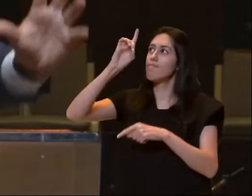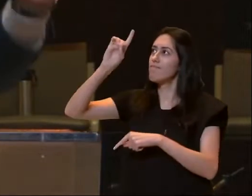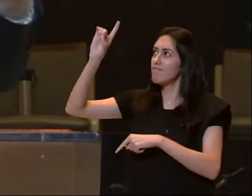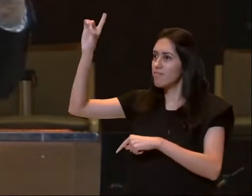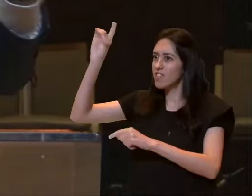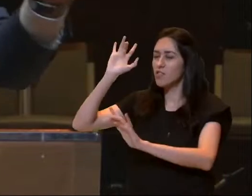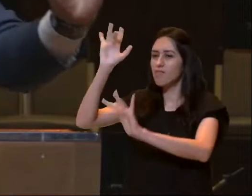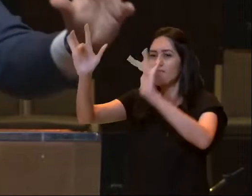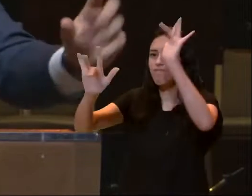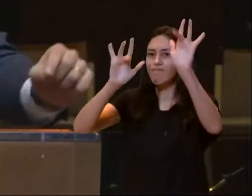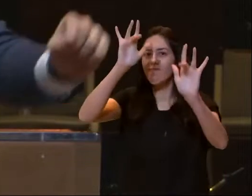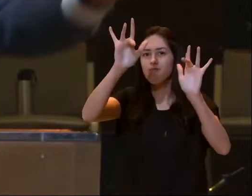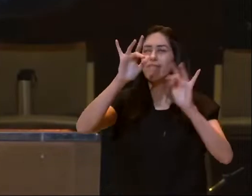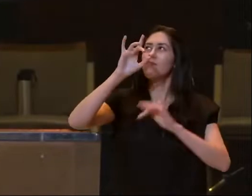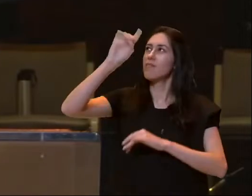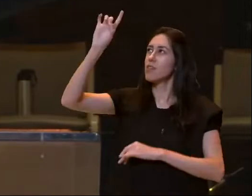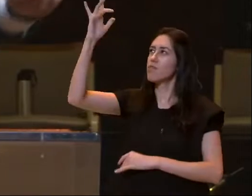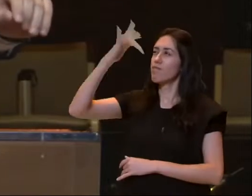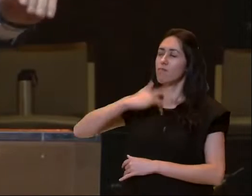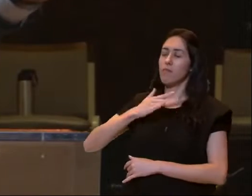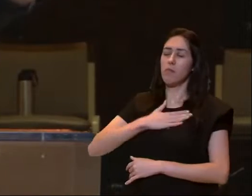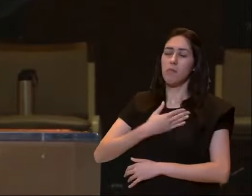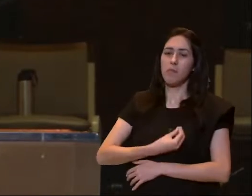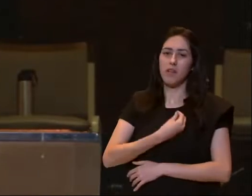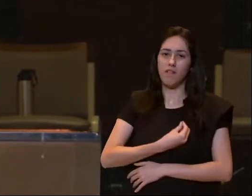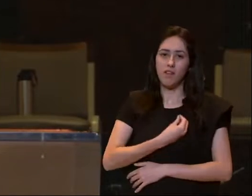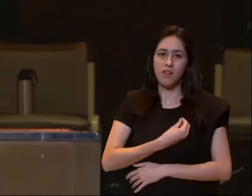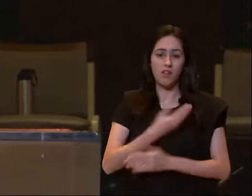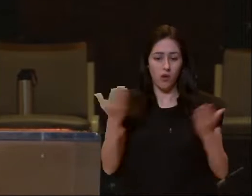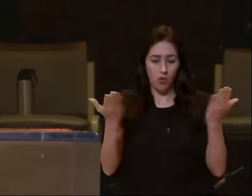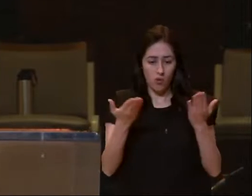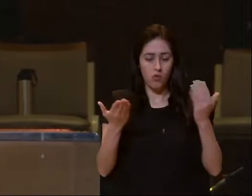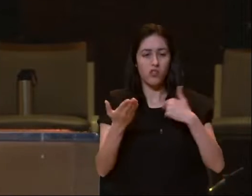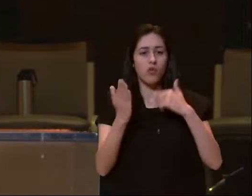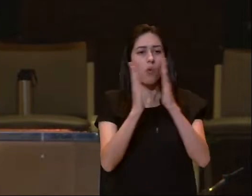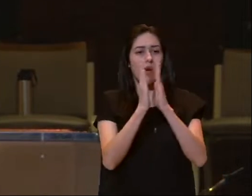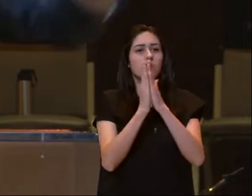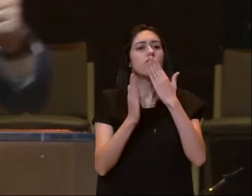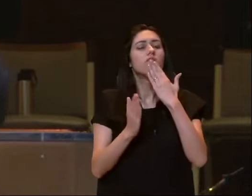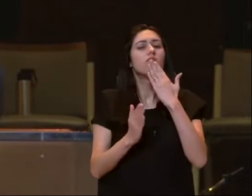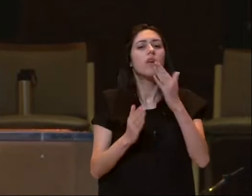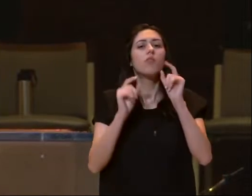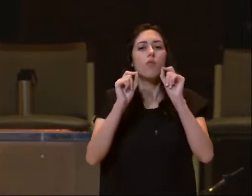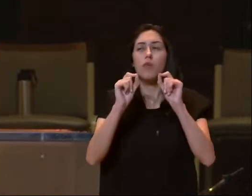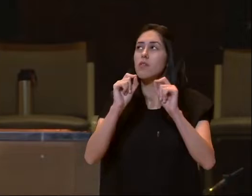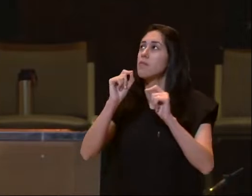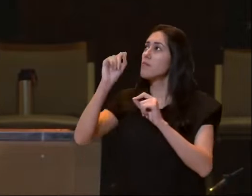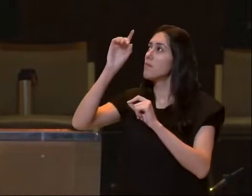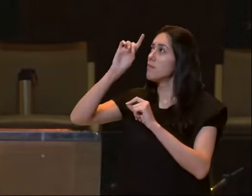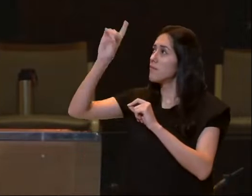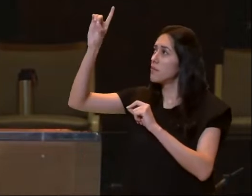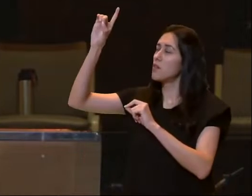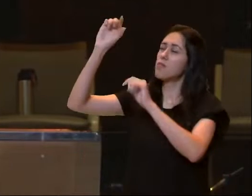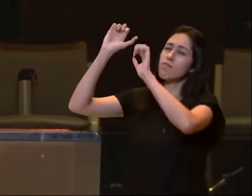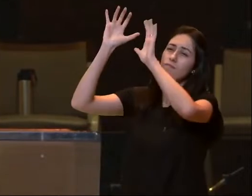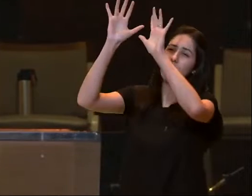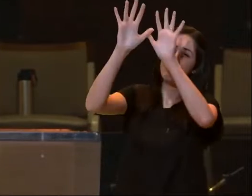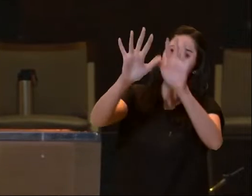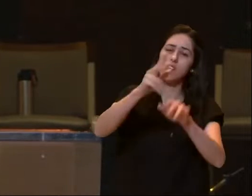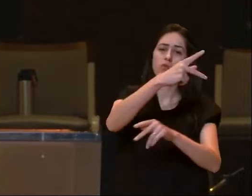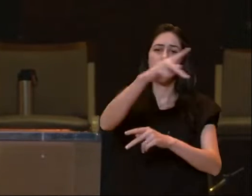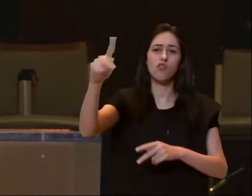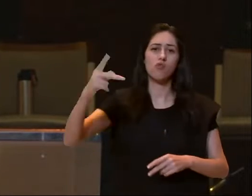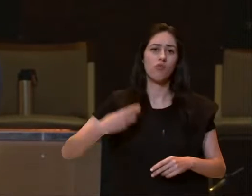Deus sobre a minha vida. A minha oração hoje é que haja um derramamento do Senhor sobre a sua vida. Que hoje você